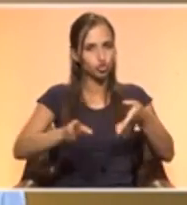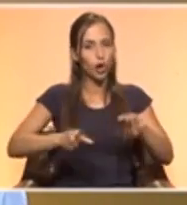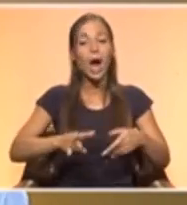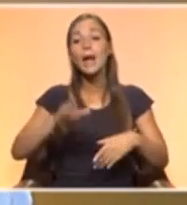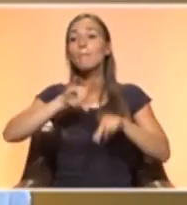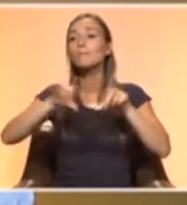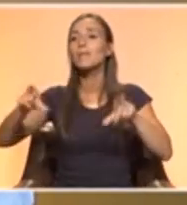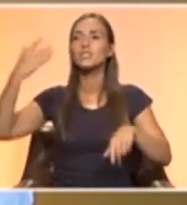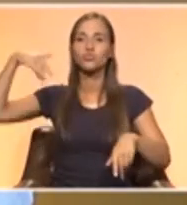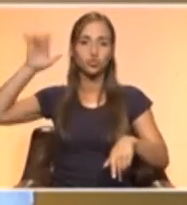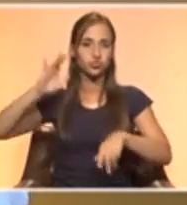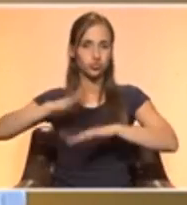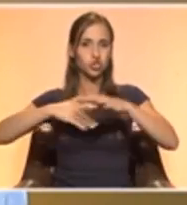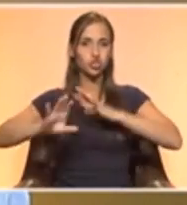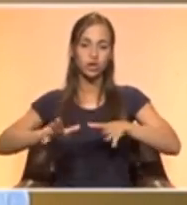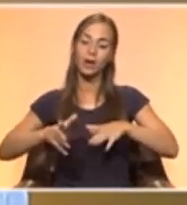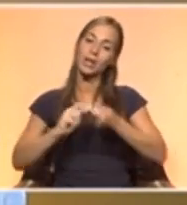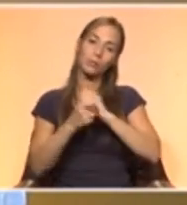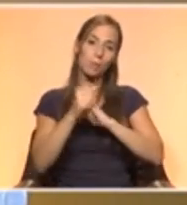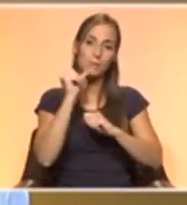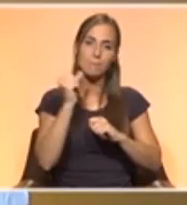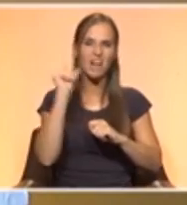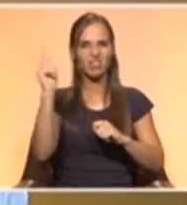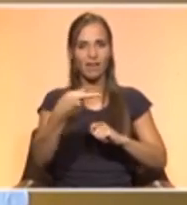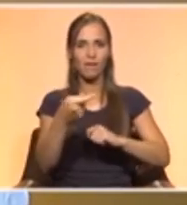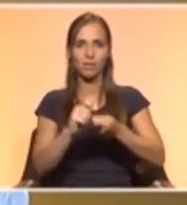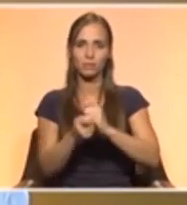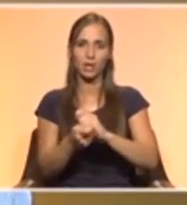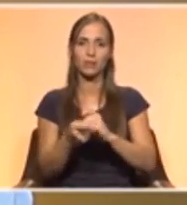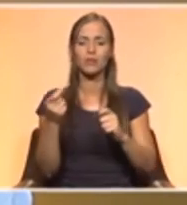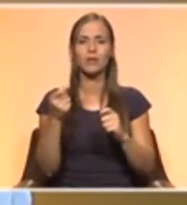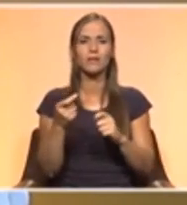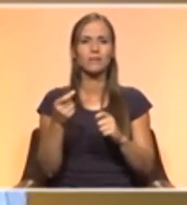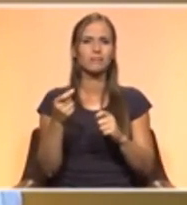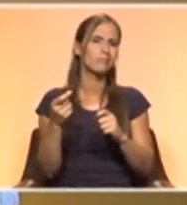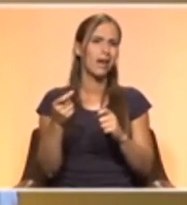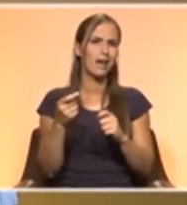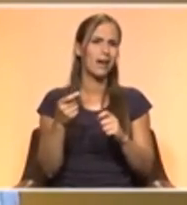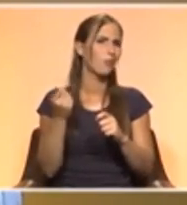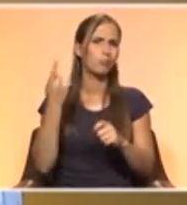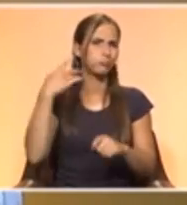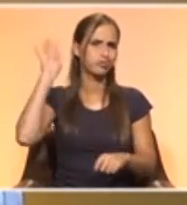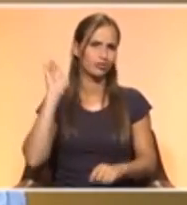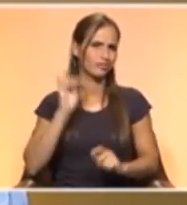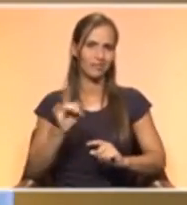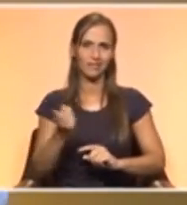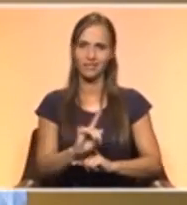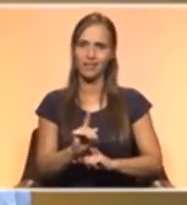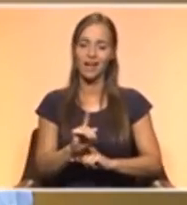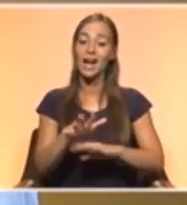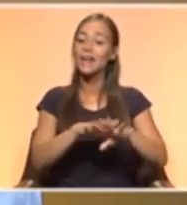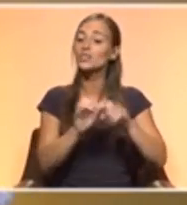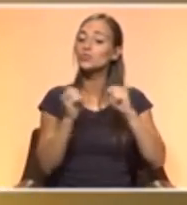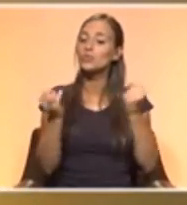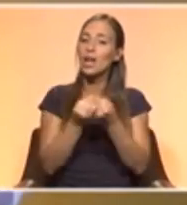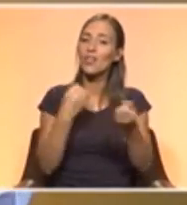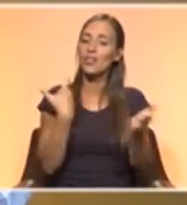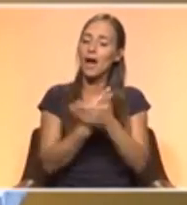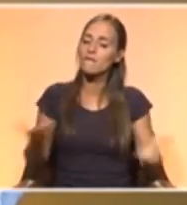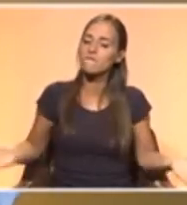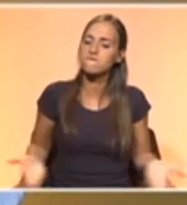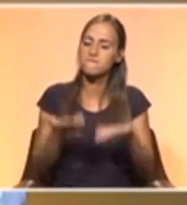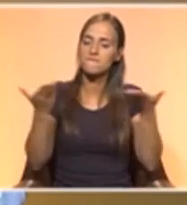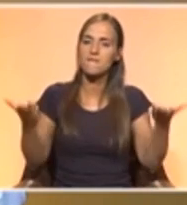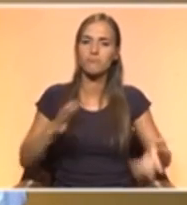e o mobile utiliza o Website e não está ultrapassado nem vai estar e as redes sociais vieram é eh potencializar ainda mais e conseguirmos